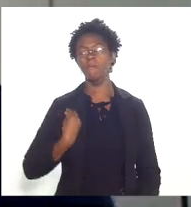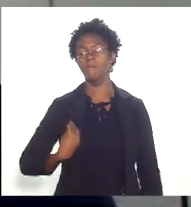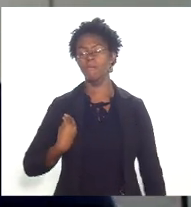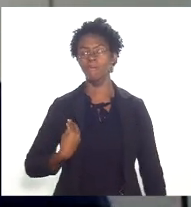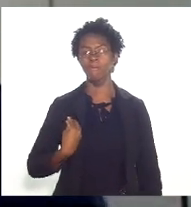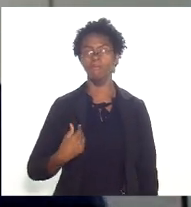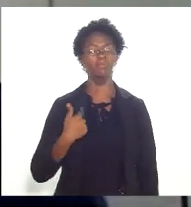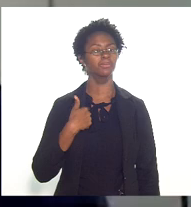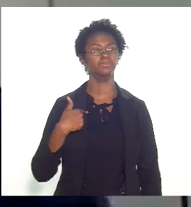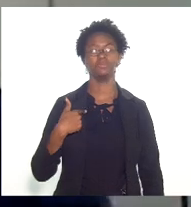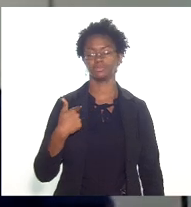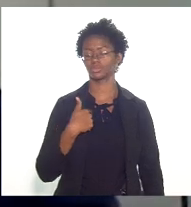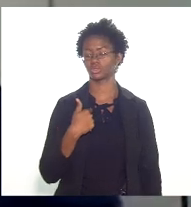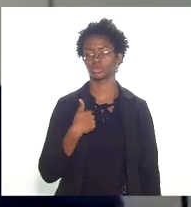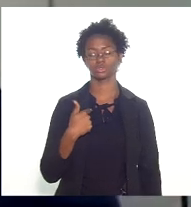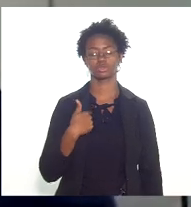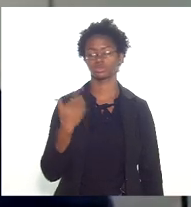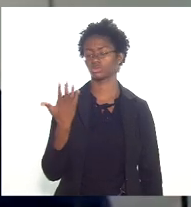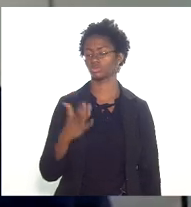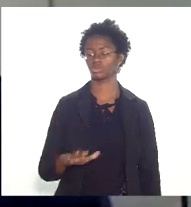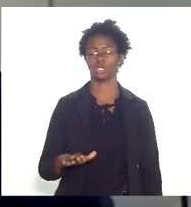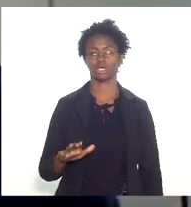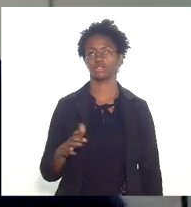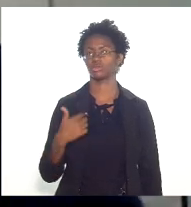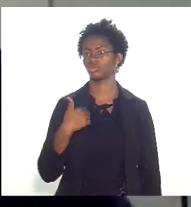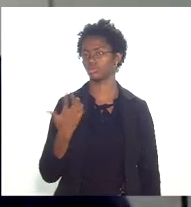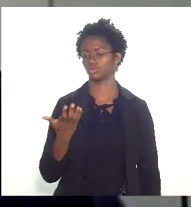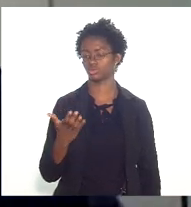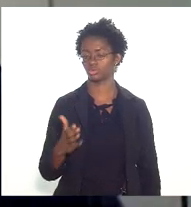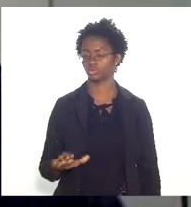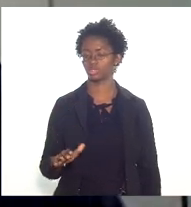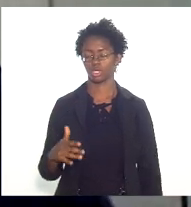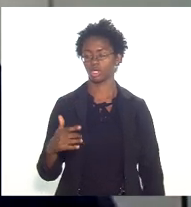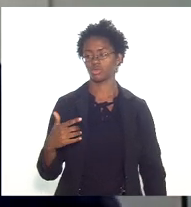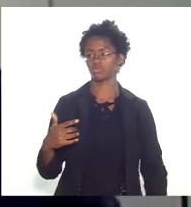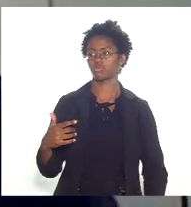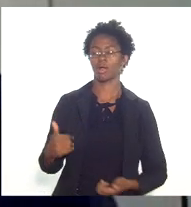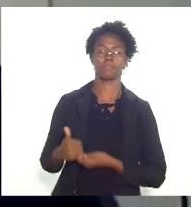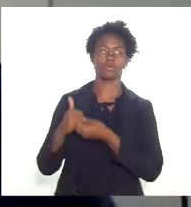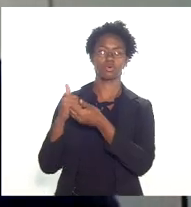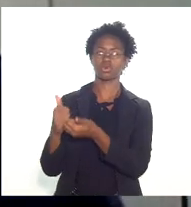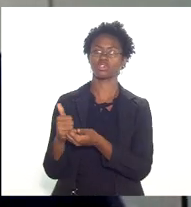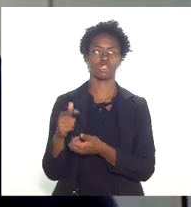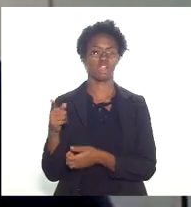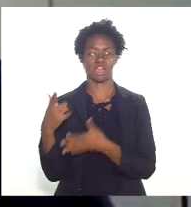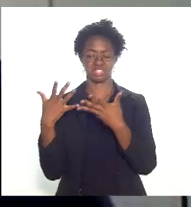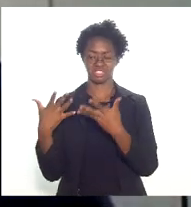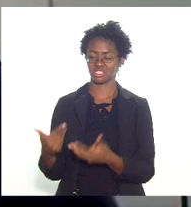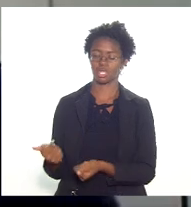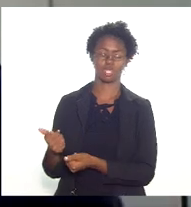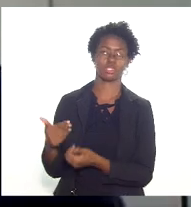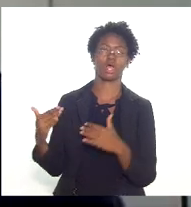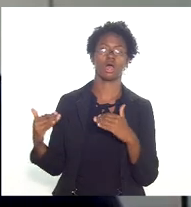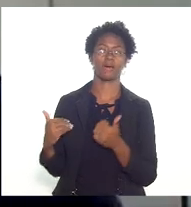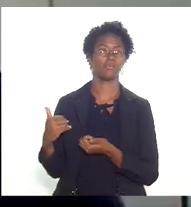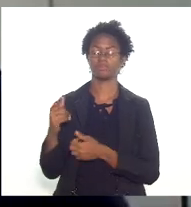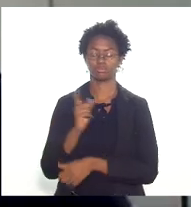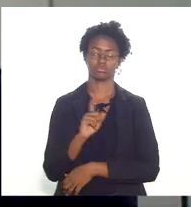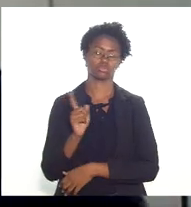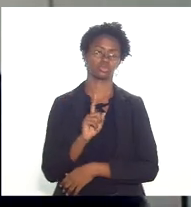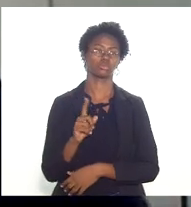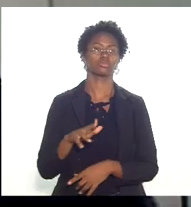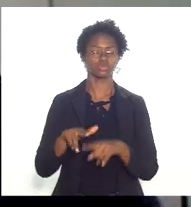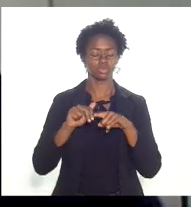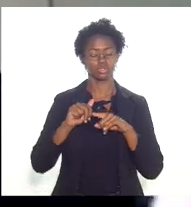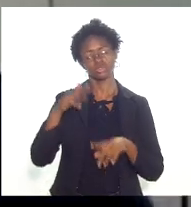eu não vou me tornar De forma alguma é cúmplice coadunar com essas ações que na minha avaliação